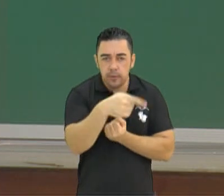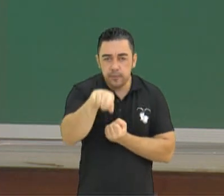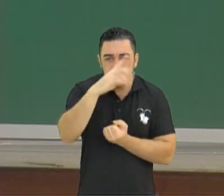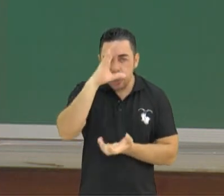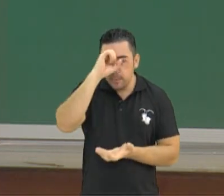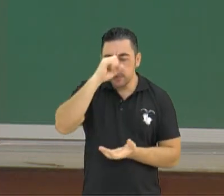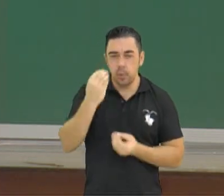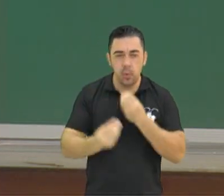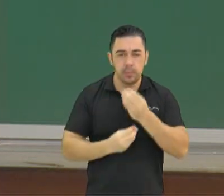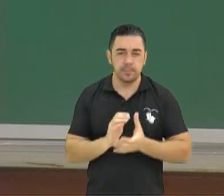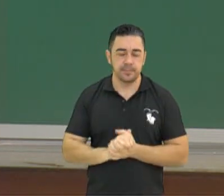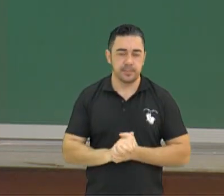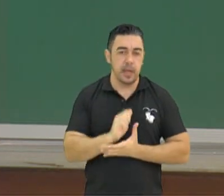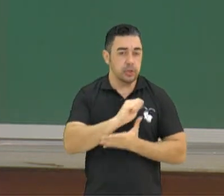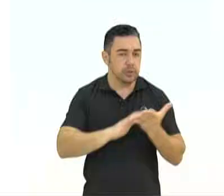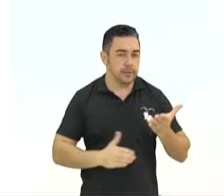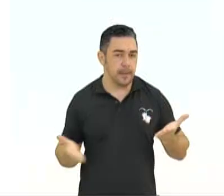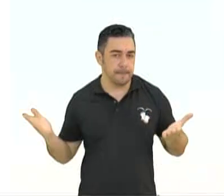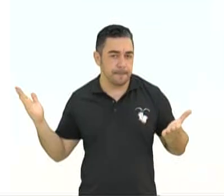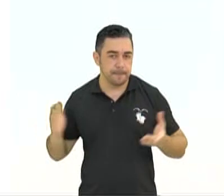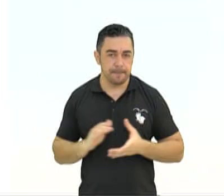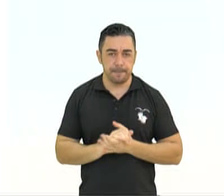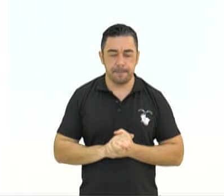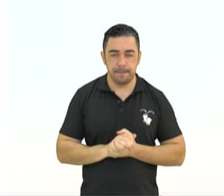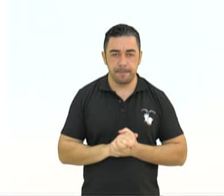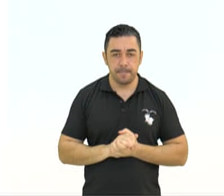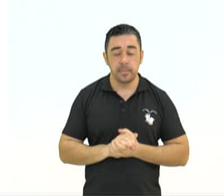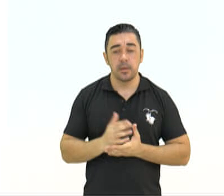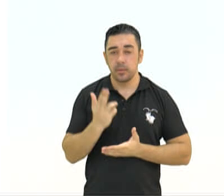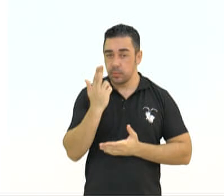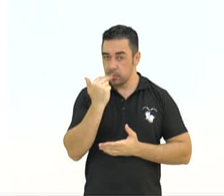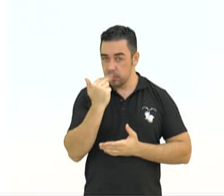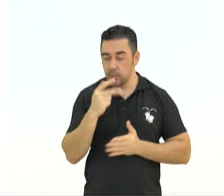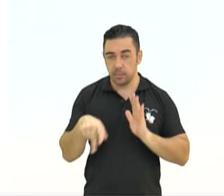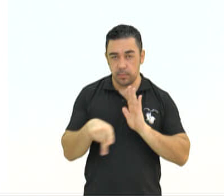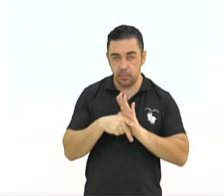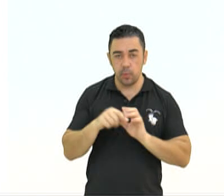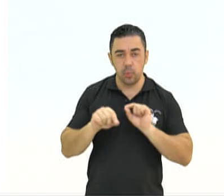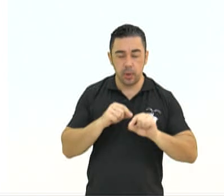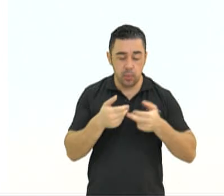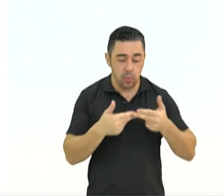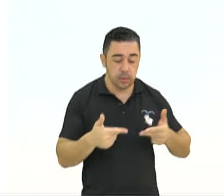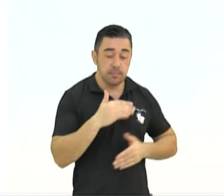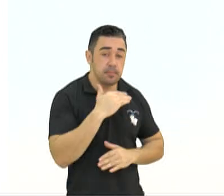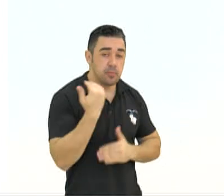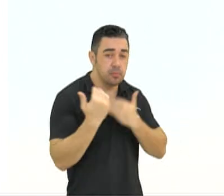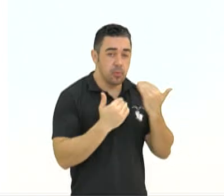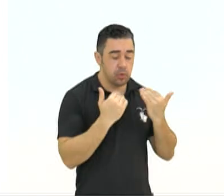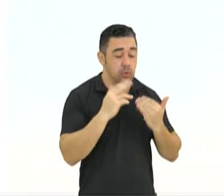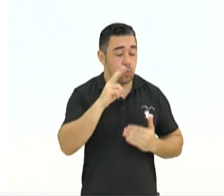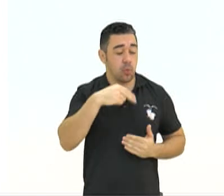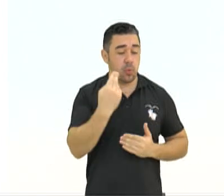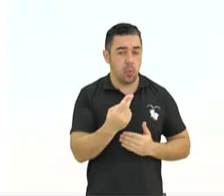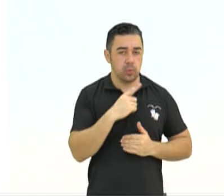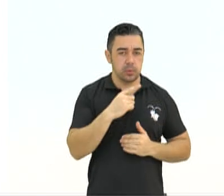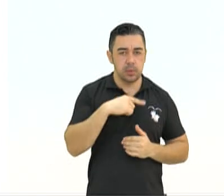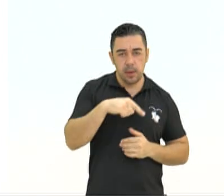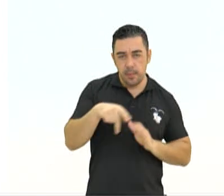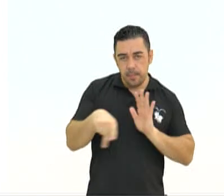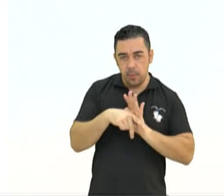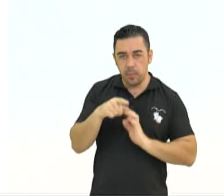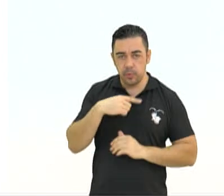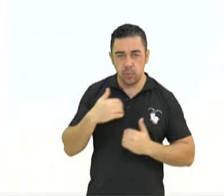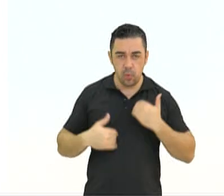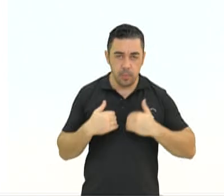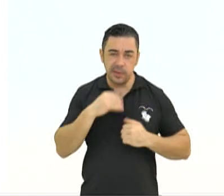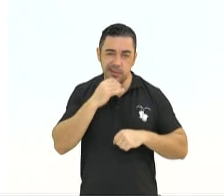trimestre. Exercício. Nutrem-se da matéria orgânica do corpo de organismos mortos ou de partes que podem se destacar de um organismo,